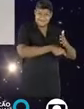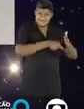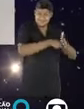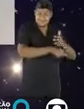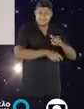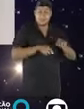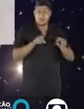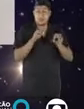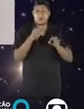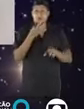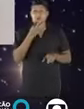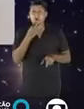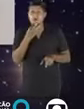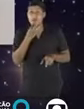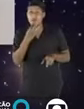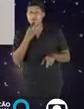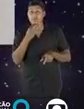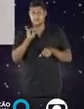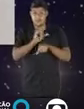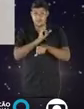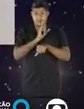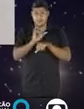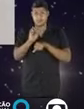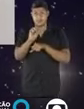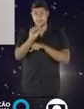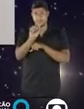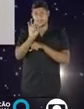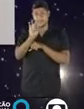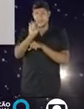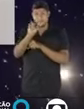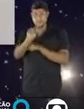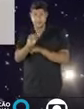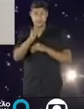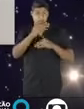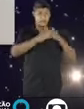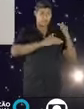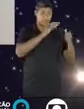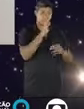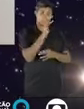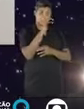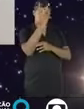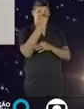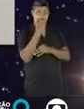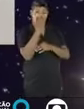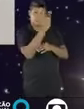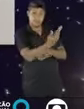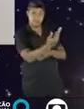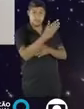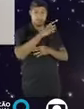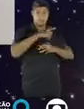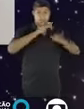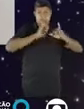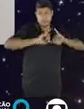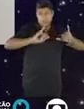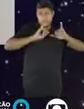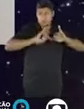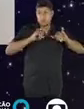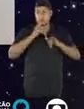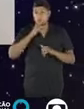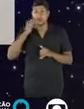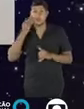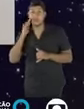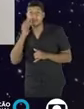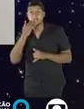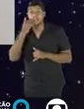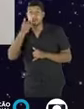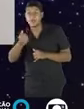quando a gente conhece essa dinâmica da safra, o desenvolvimento da planta, e a gente está medindo isso com dados, a gente consegue entender o melhor